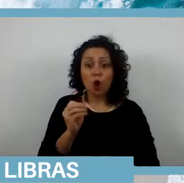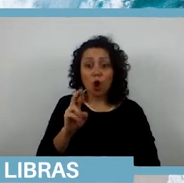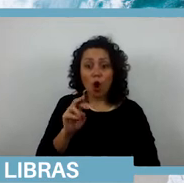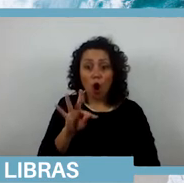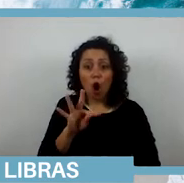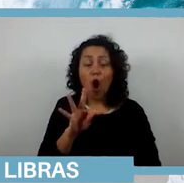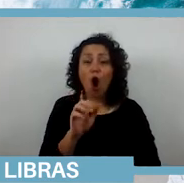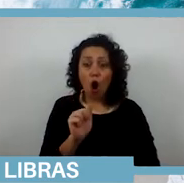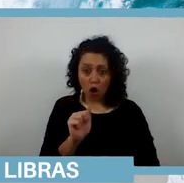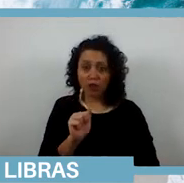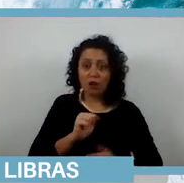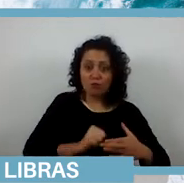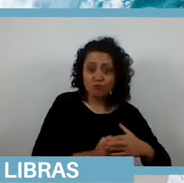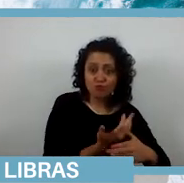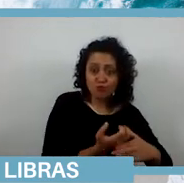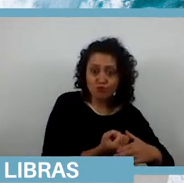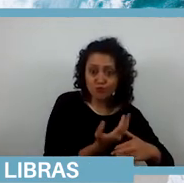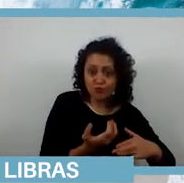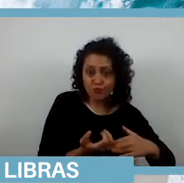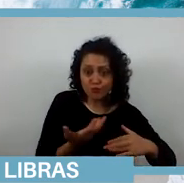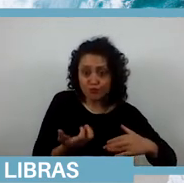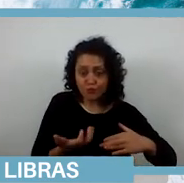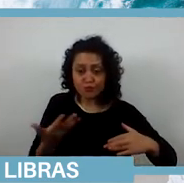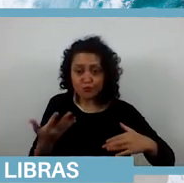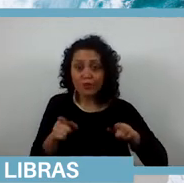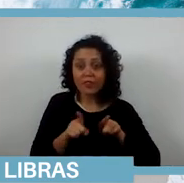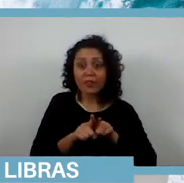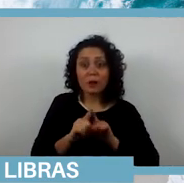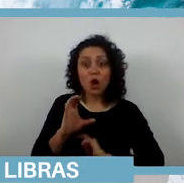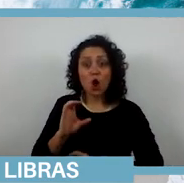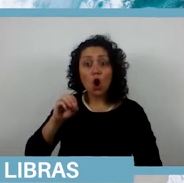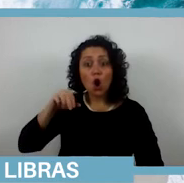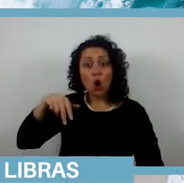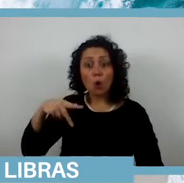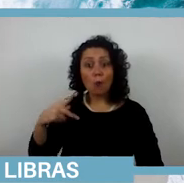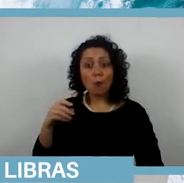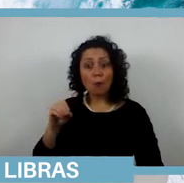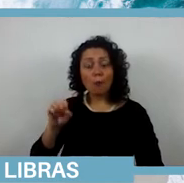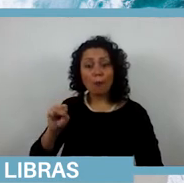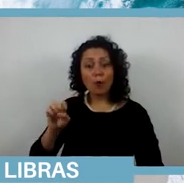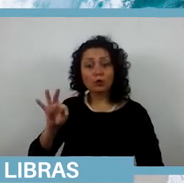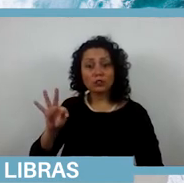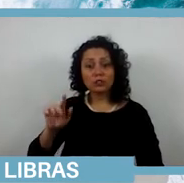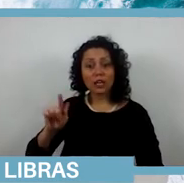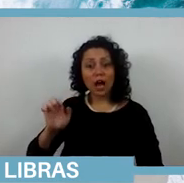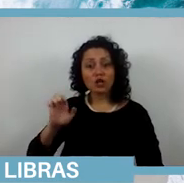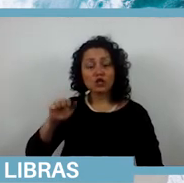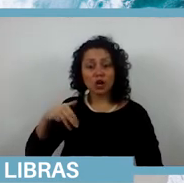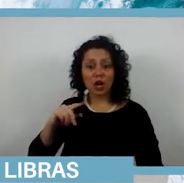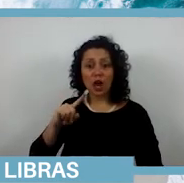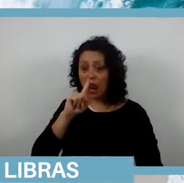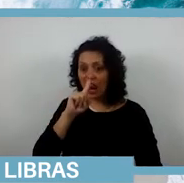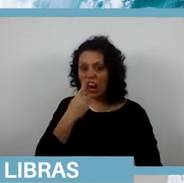né Eu acho que a horta tem muita essa essa intenção ali da gente produzir o alimento mas também